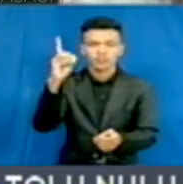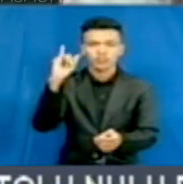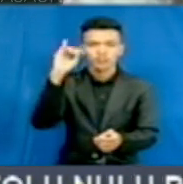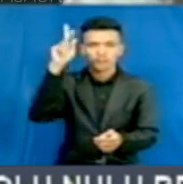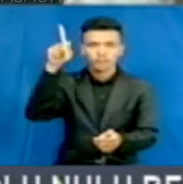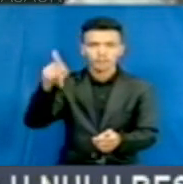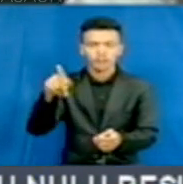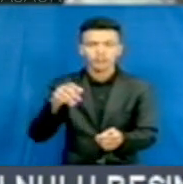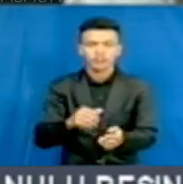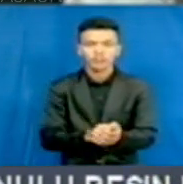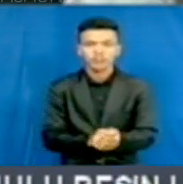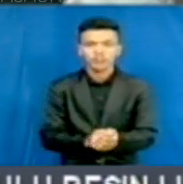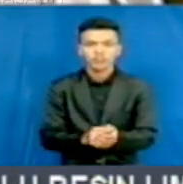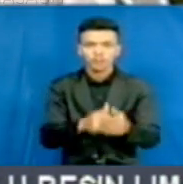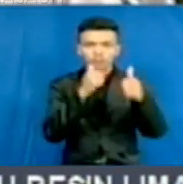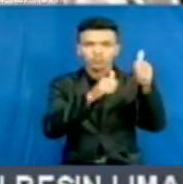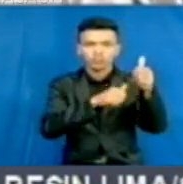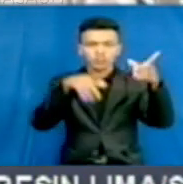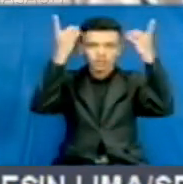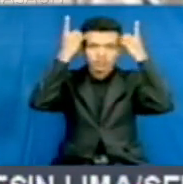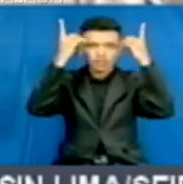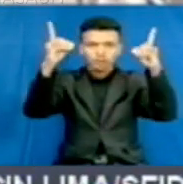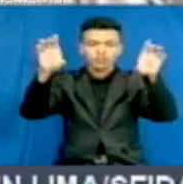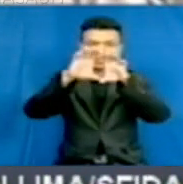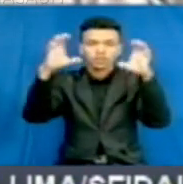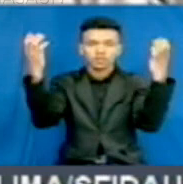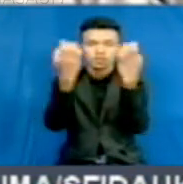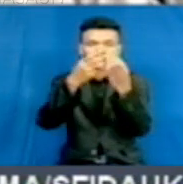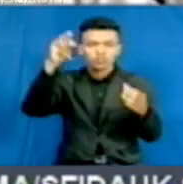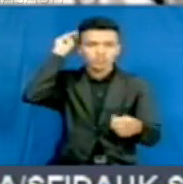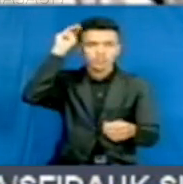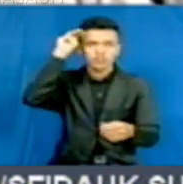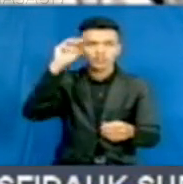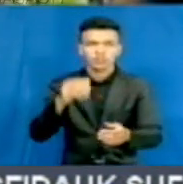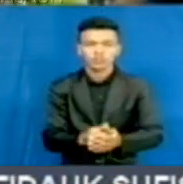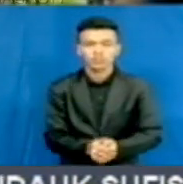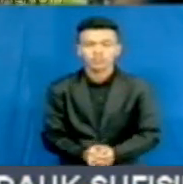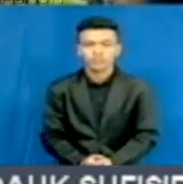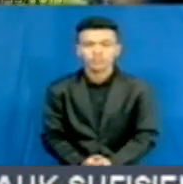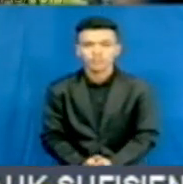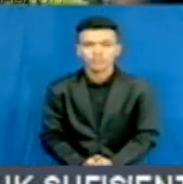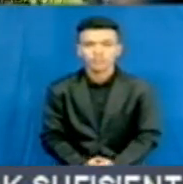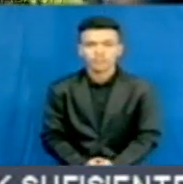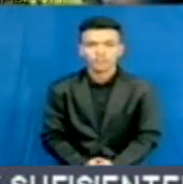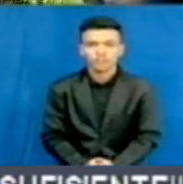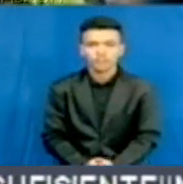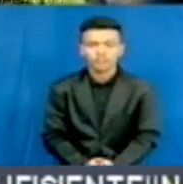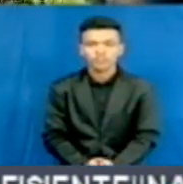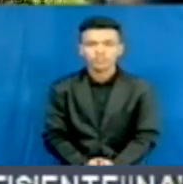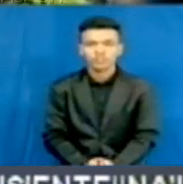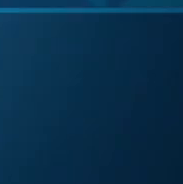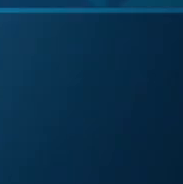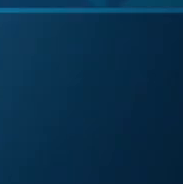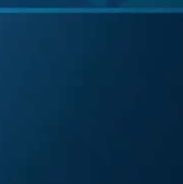Público ANDIP, baseada na decisão Conselho Ministro. Rony Silva, Alexandre dos Santos, RTL.